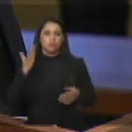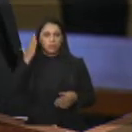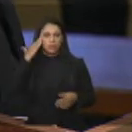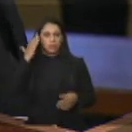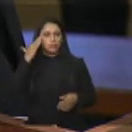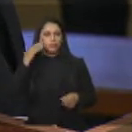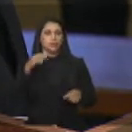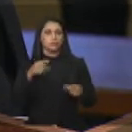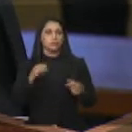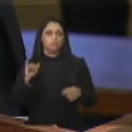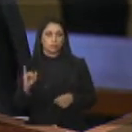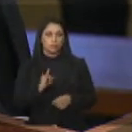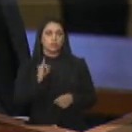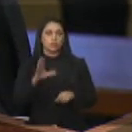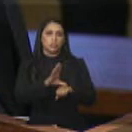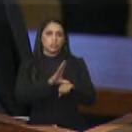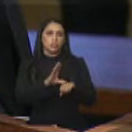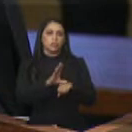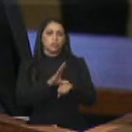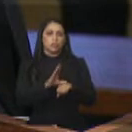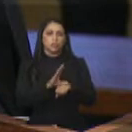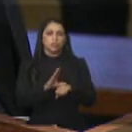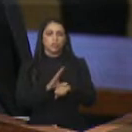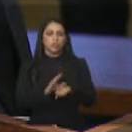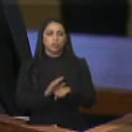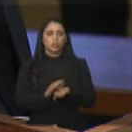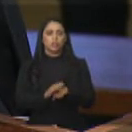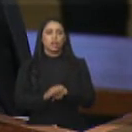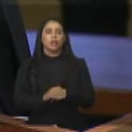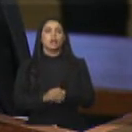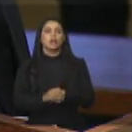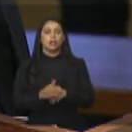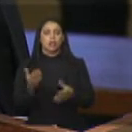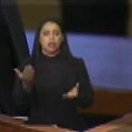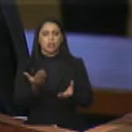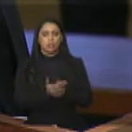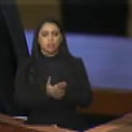matéria ventilada nas ações de controle concentrado.